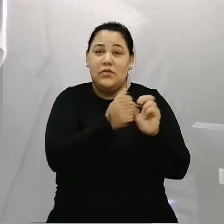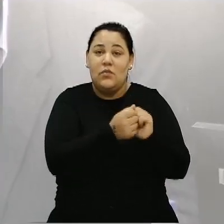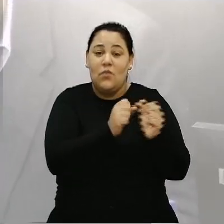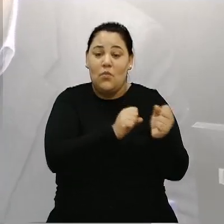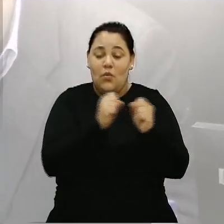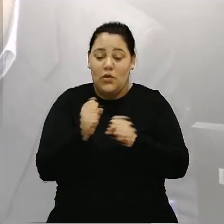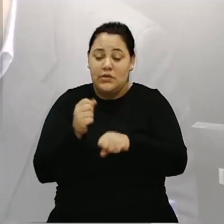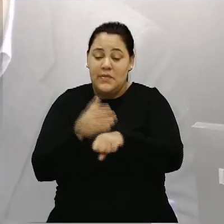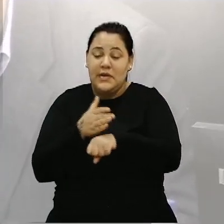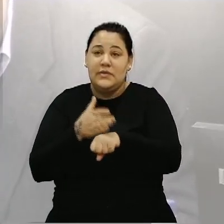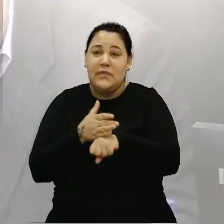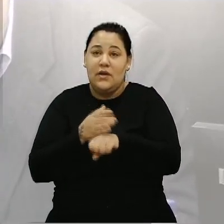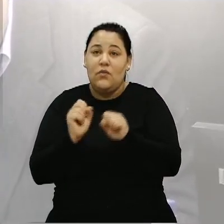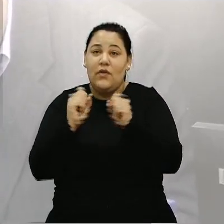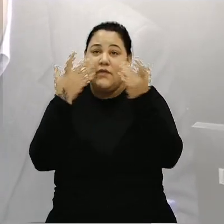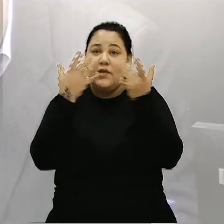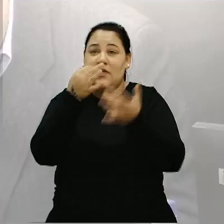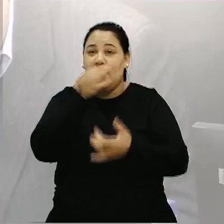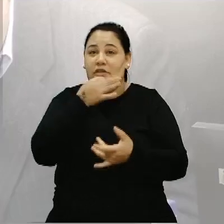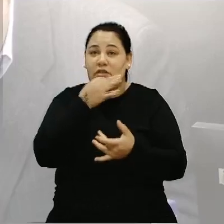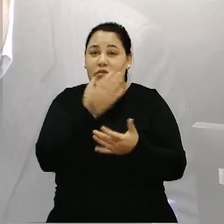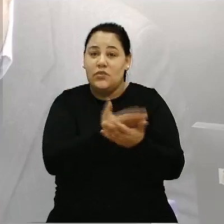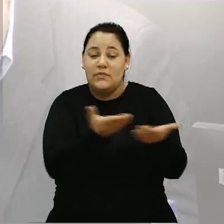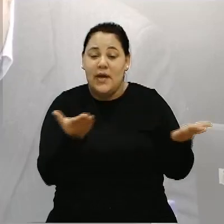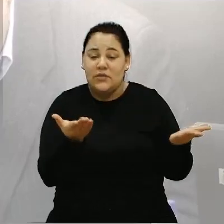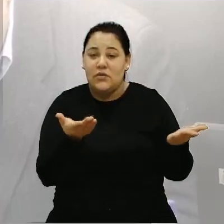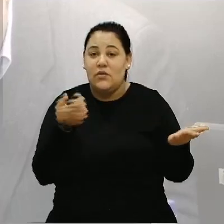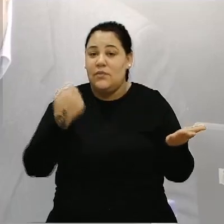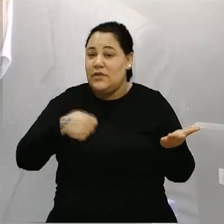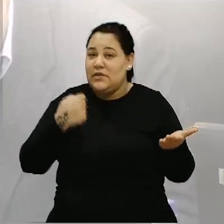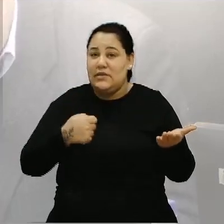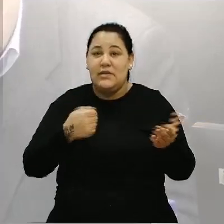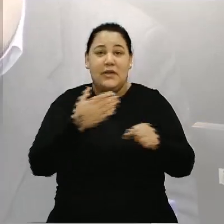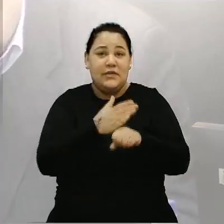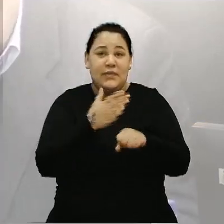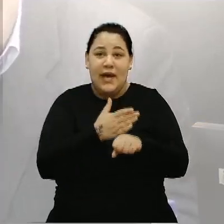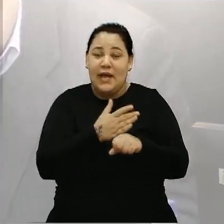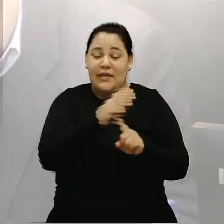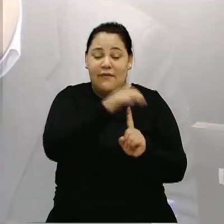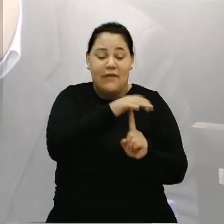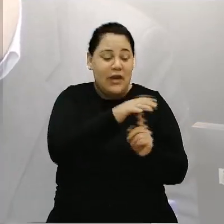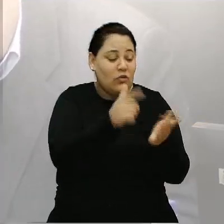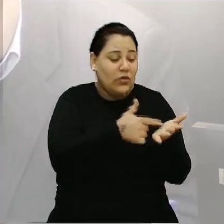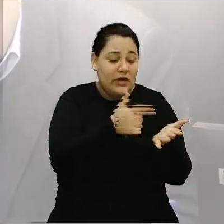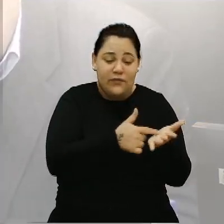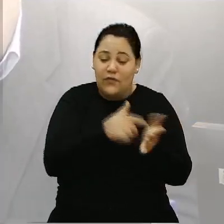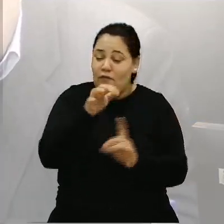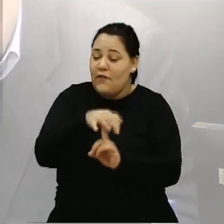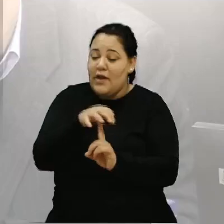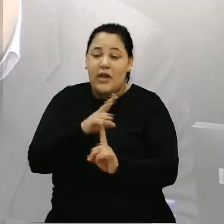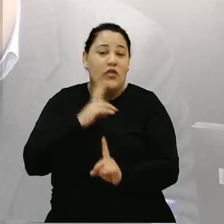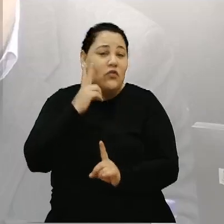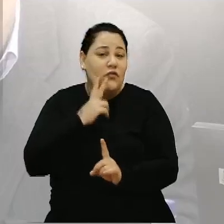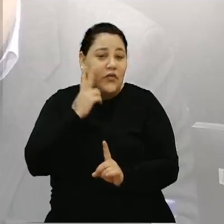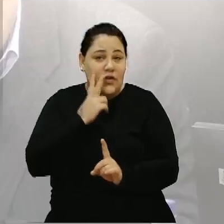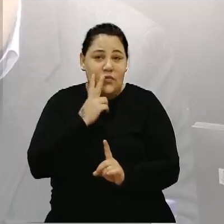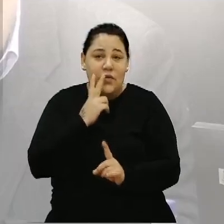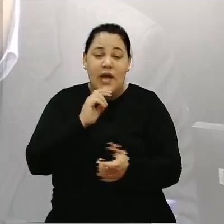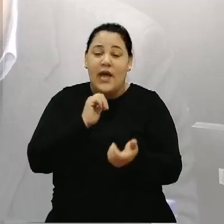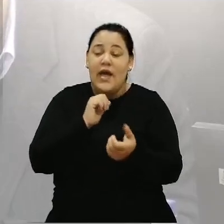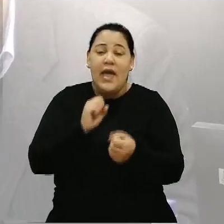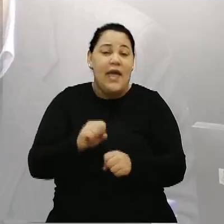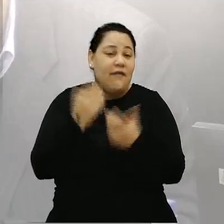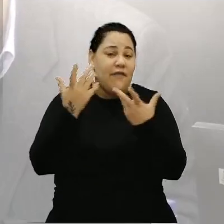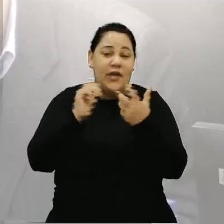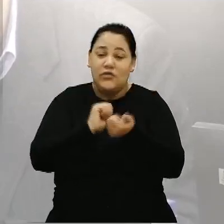Sul com espaço. Tem que participar da Feira do Livro, tem que participar da Feira do Vinho, tem que participar de grandes eventos esportivos que